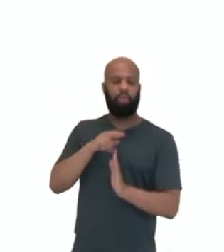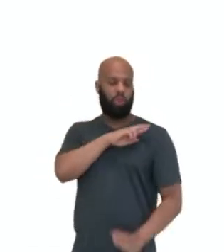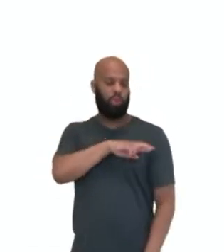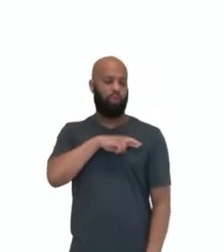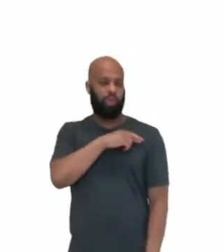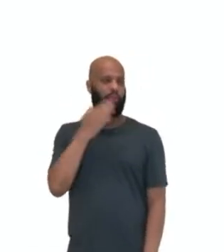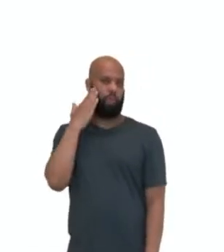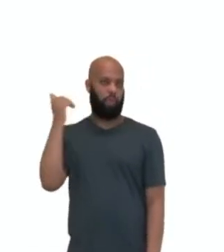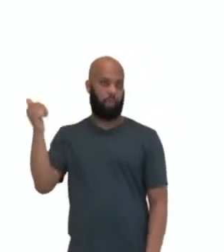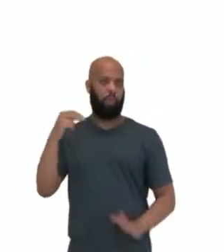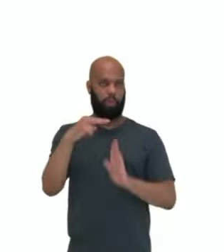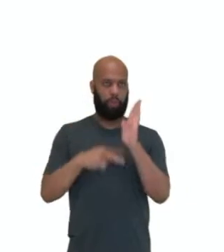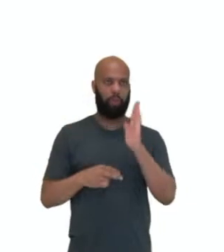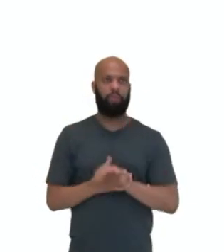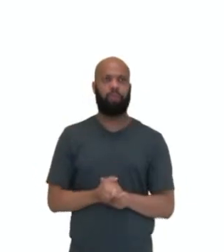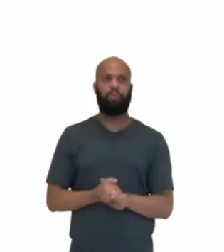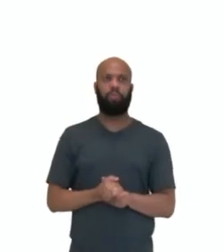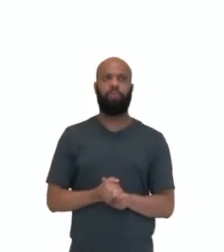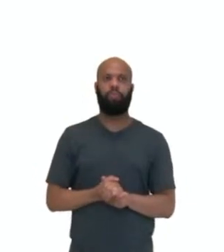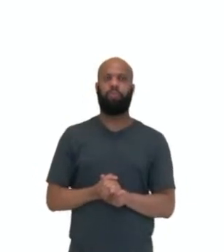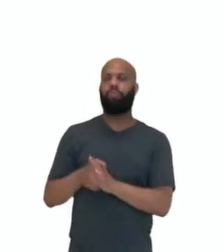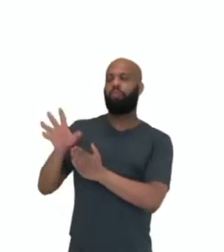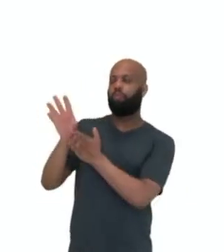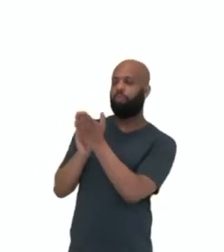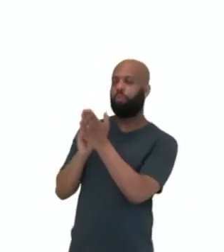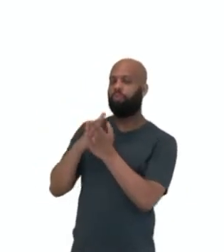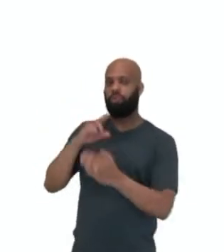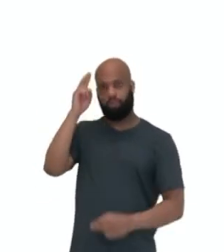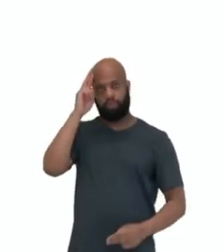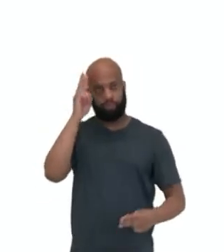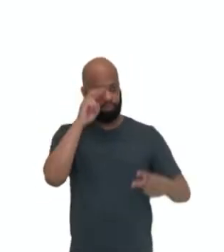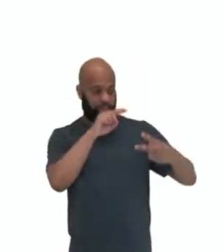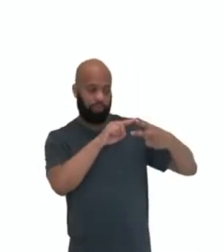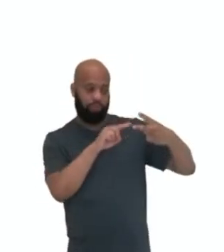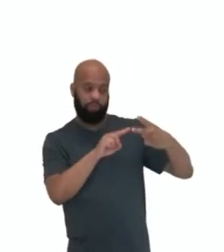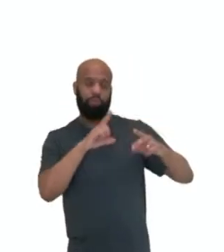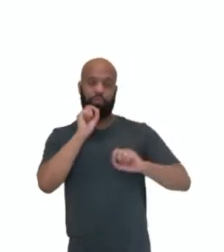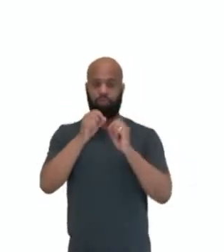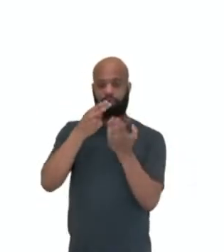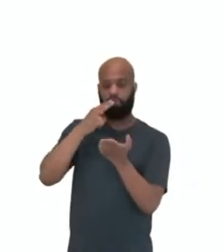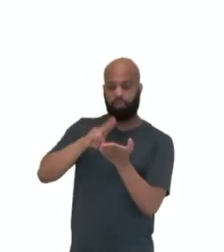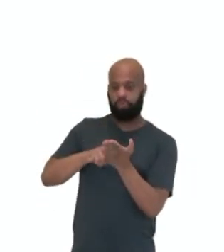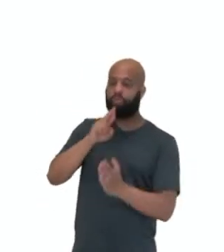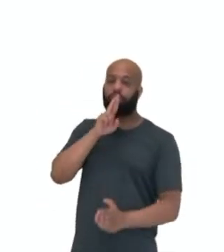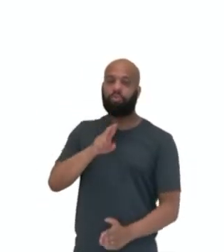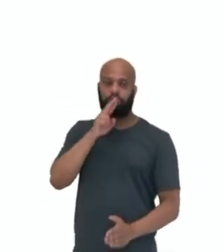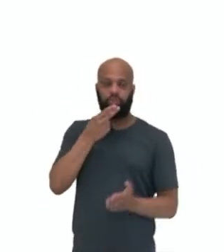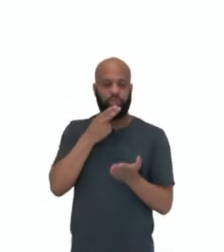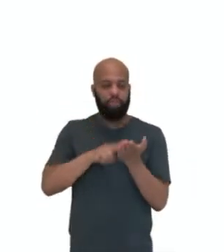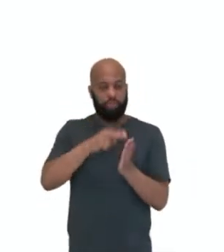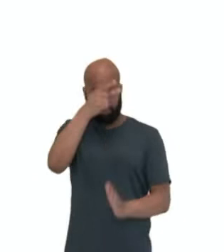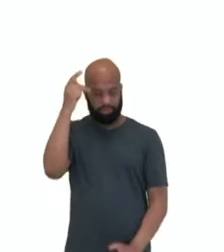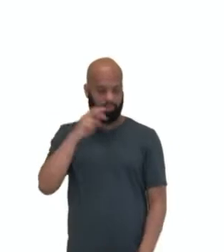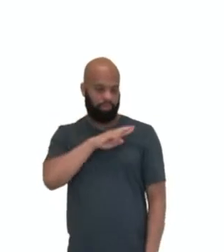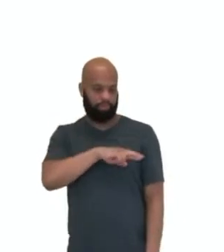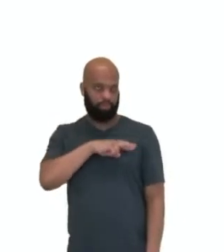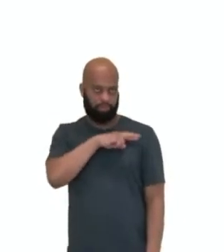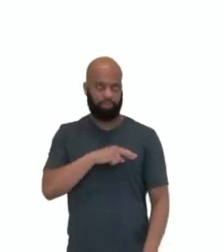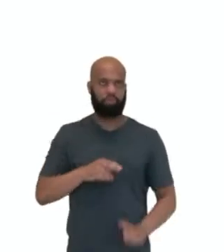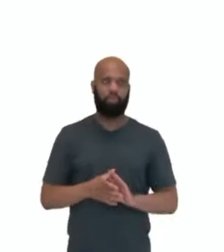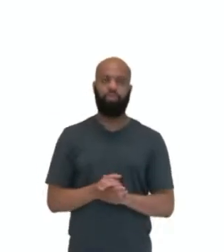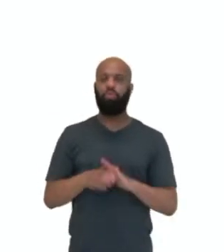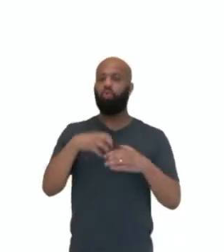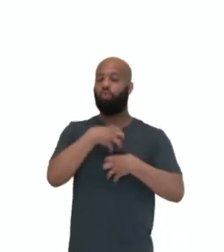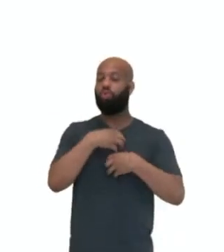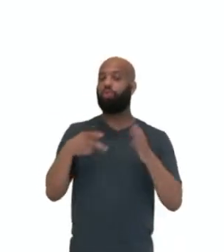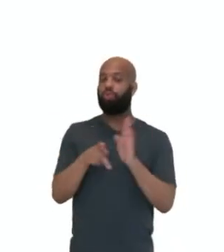leitura? Inspirado em Shakespeare, projeto responde cartas de apaixonado. Então, a pontuação desse texto é de